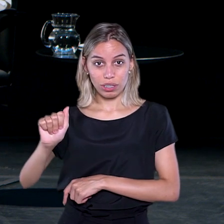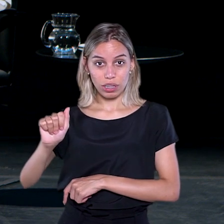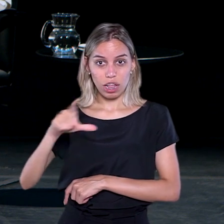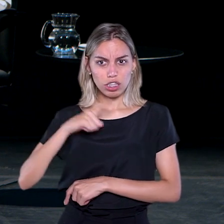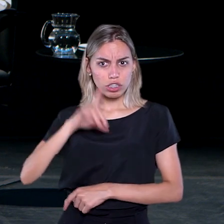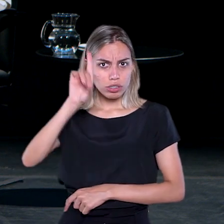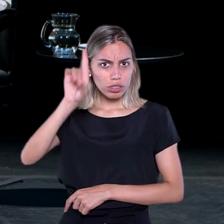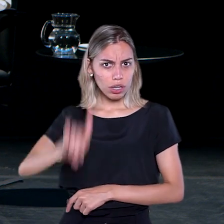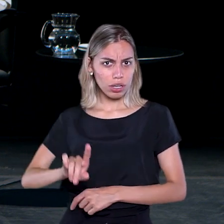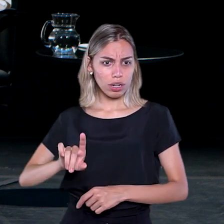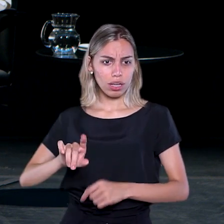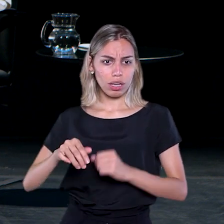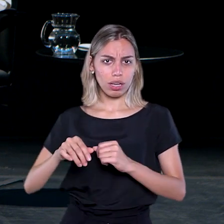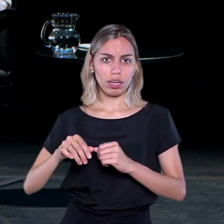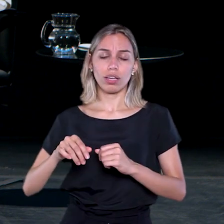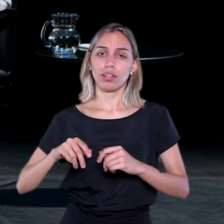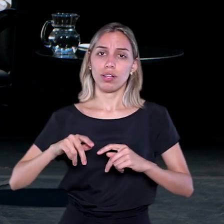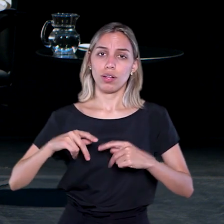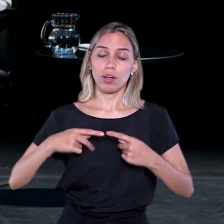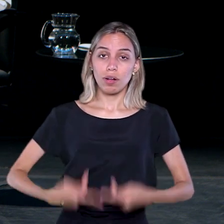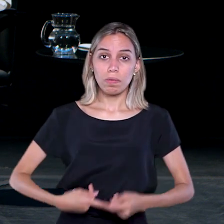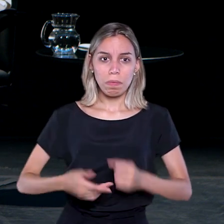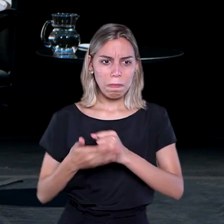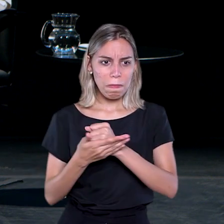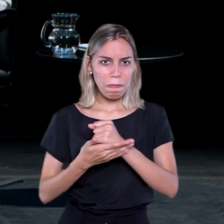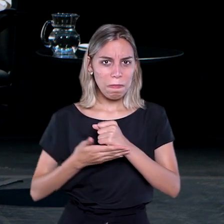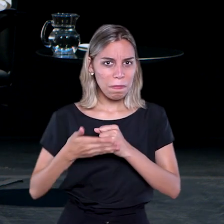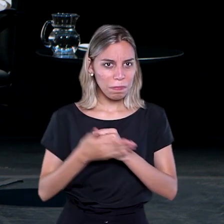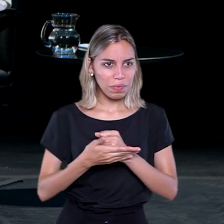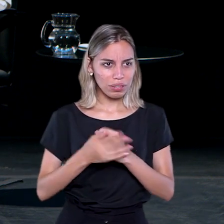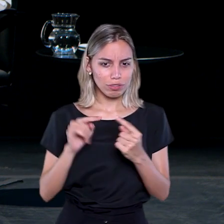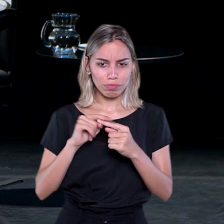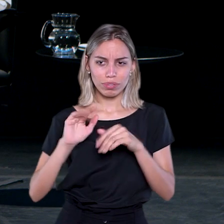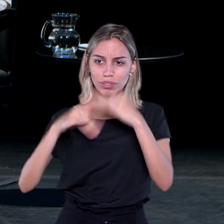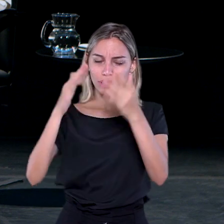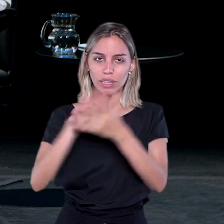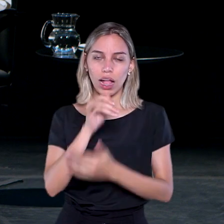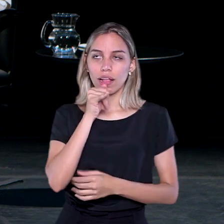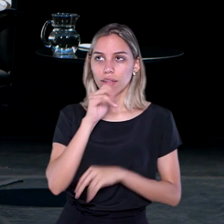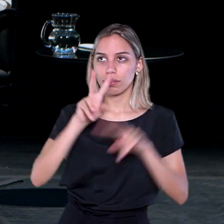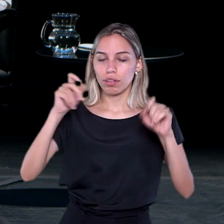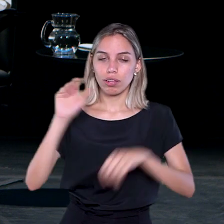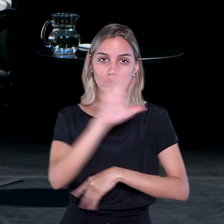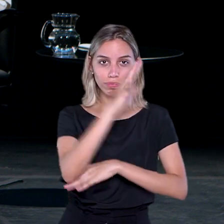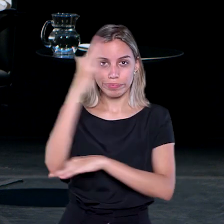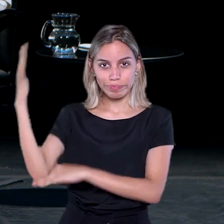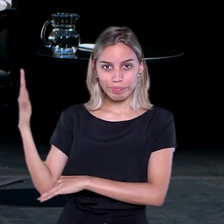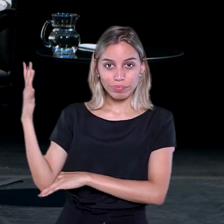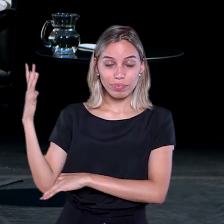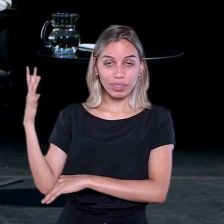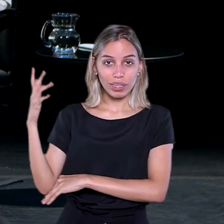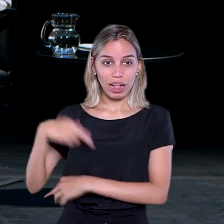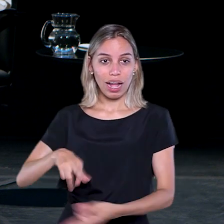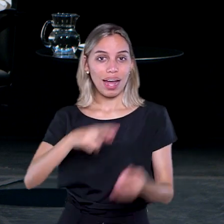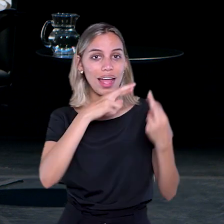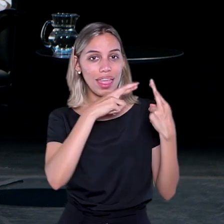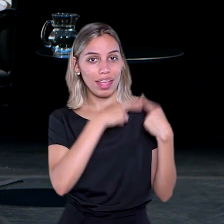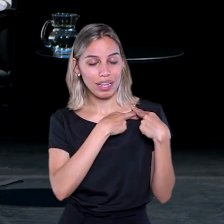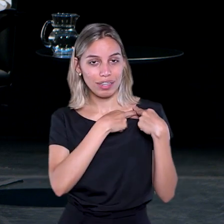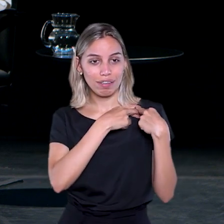ou na faculdade, de novo, conseguiu ter acesso à Constituição haitiana, de 1805. Não,